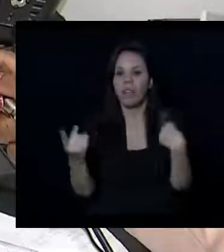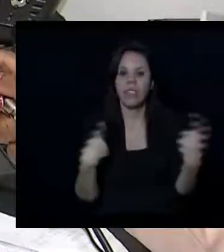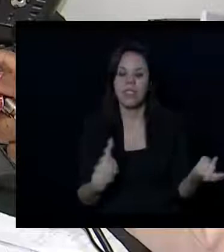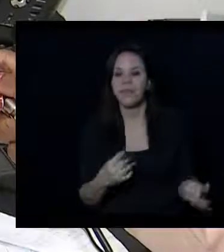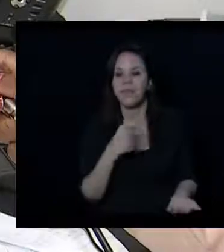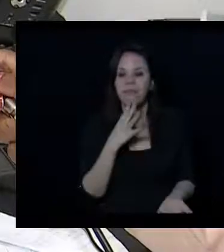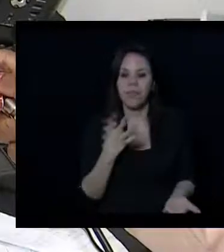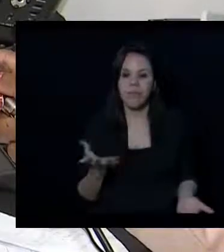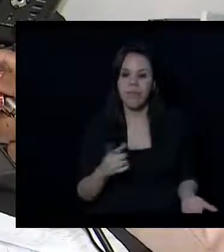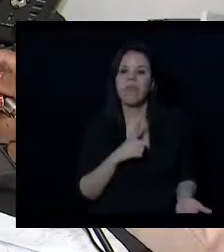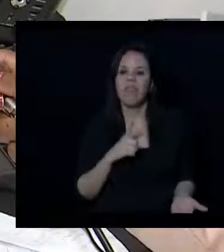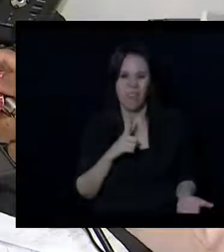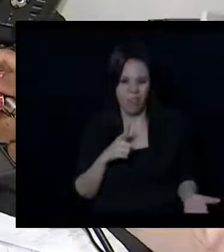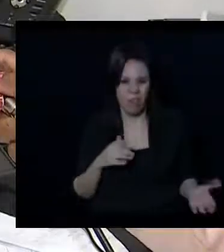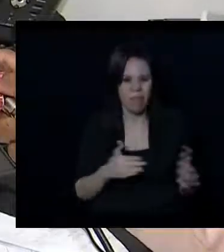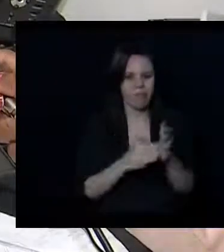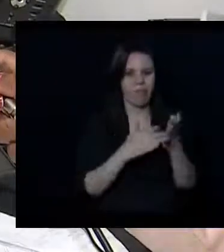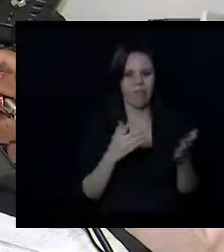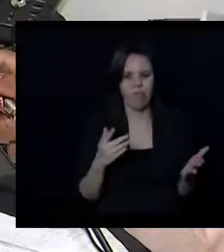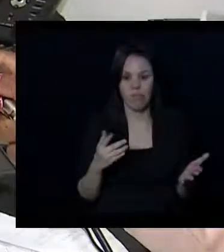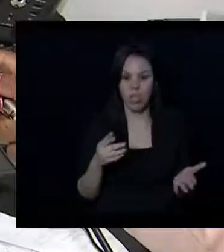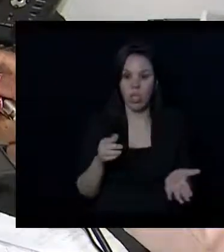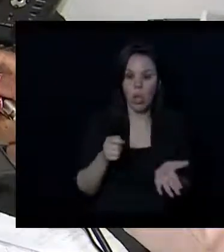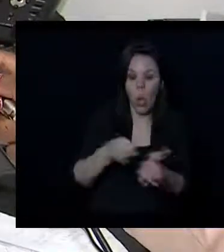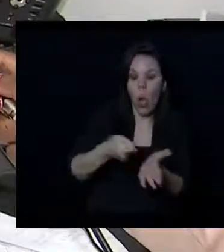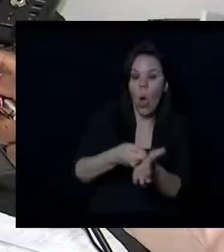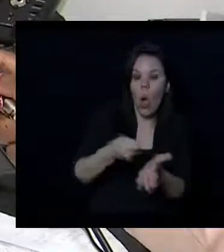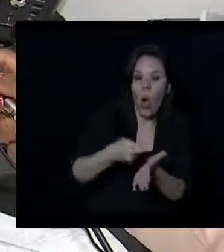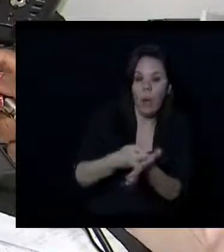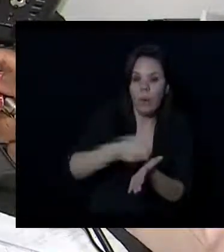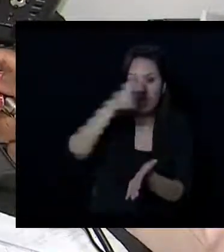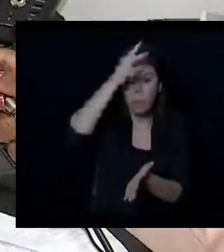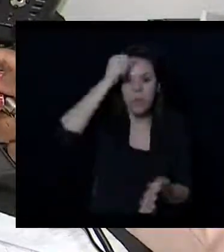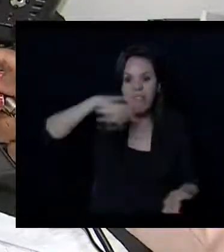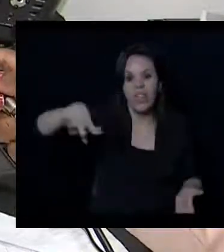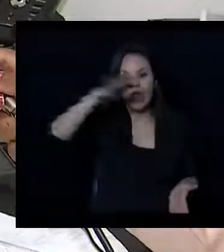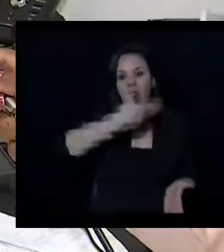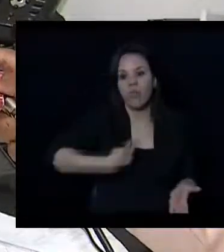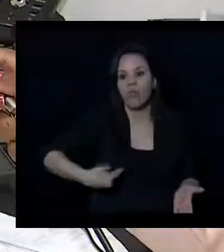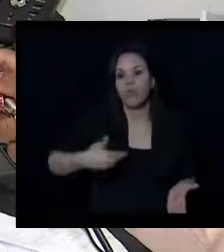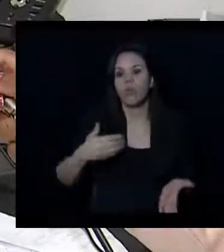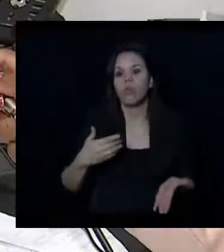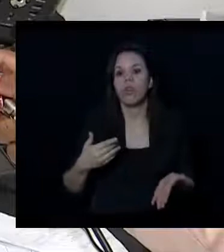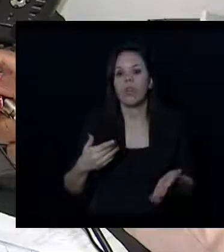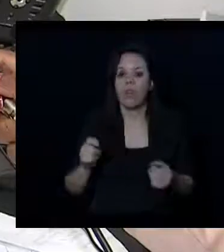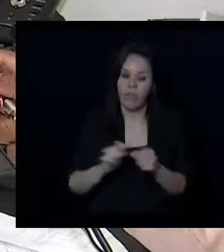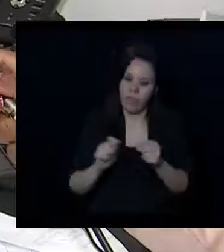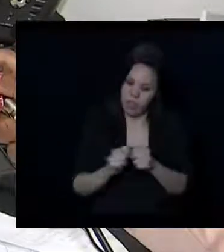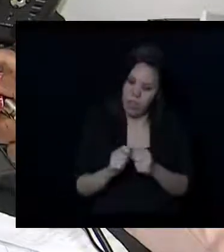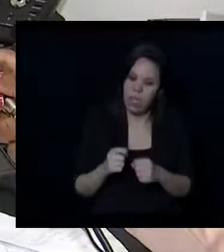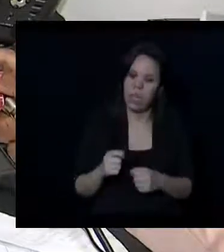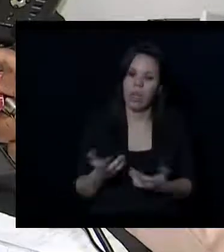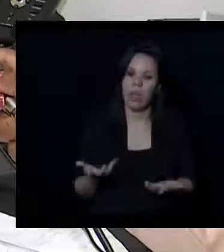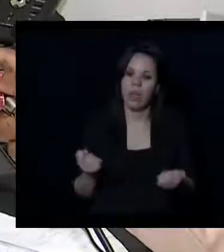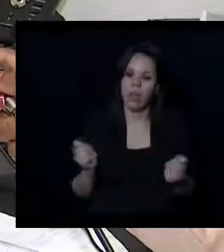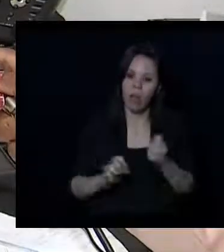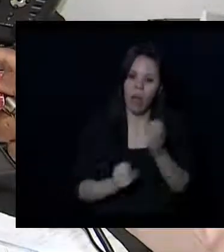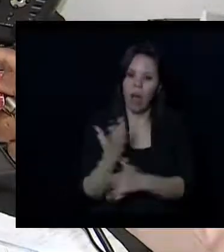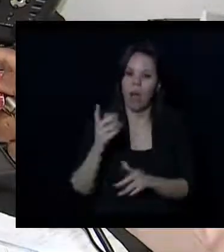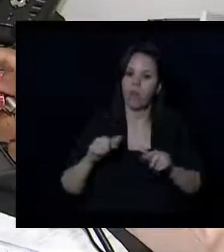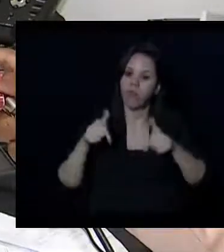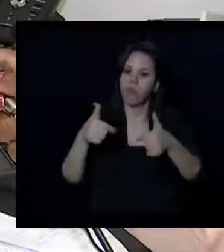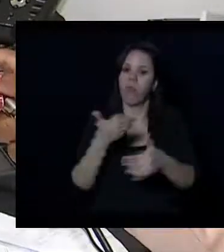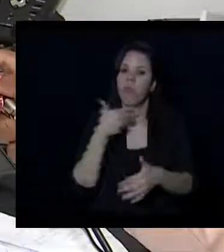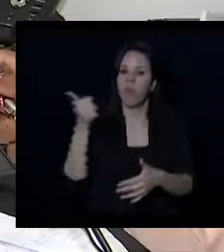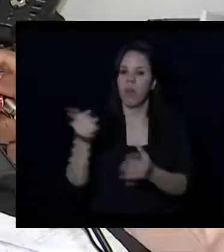uma dificuldade muito grande. Nós estamos cobrando do poder público que faça com que esses mecanismos possam